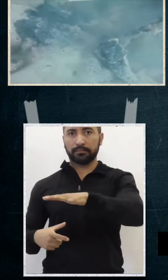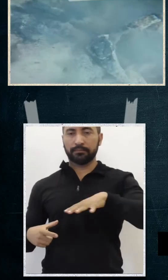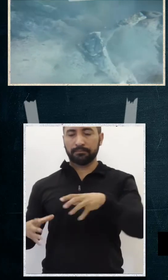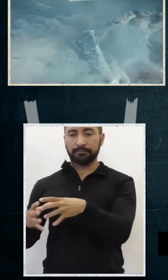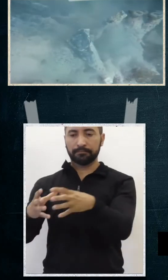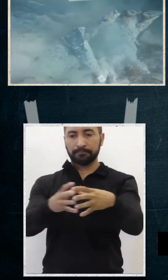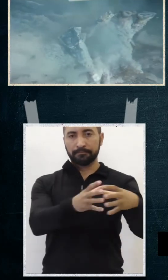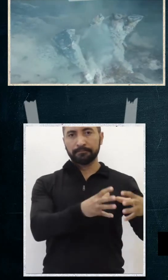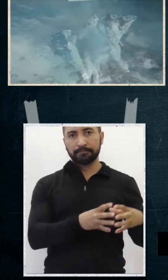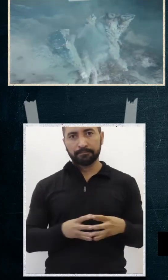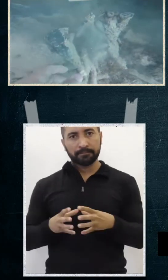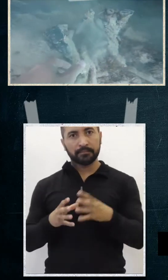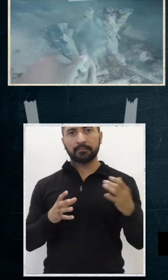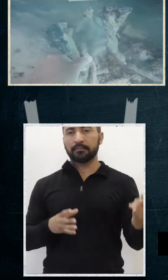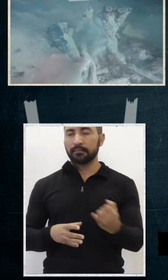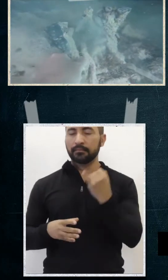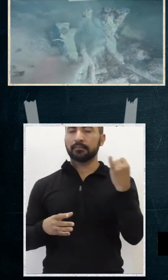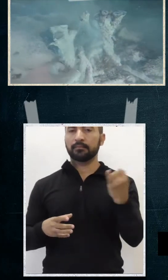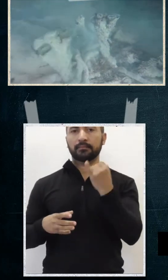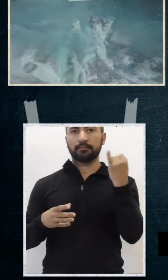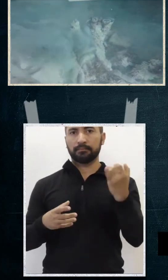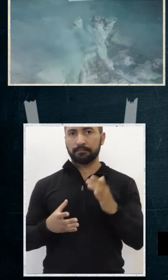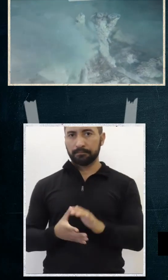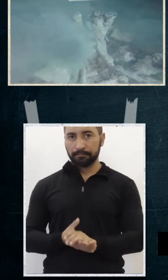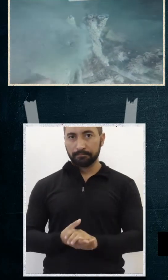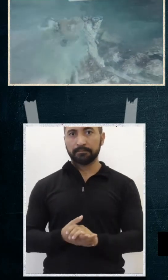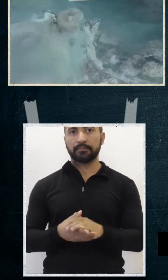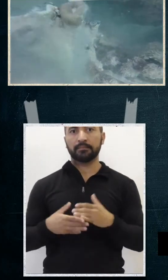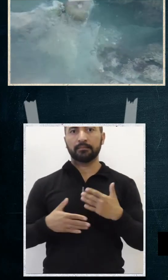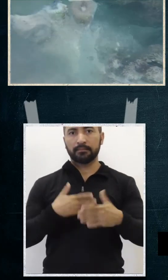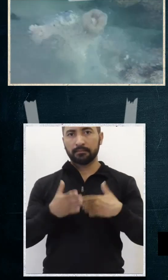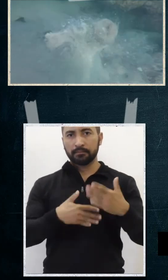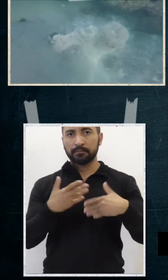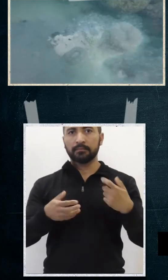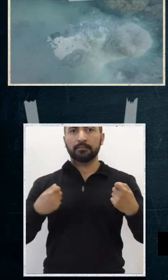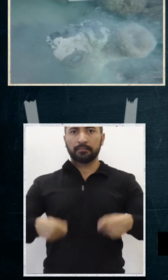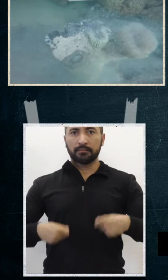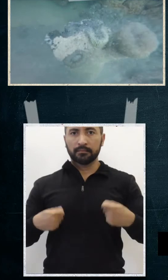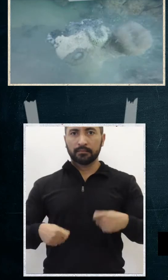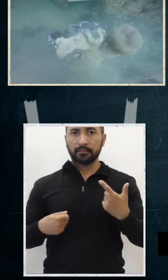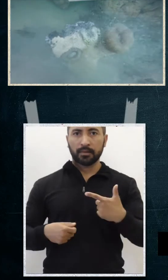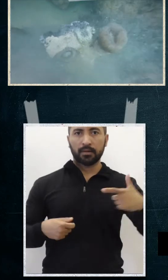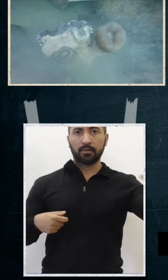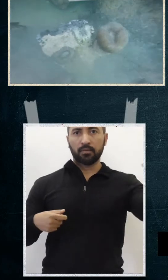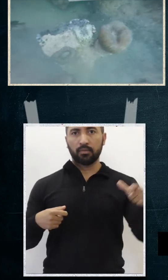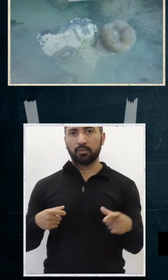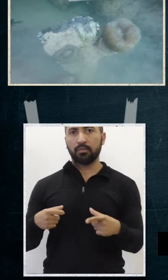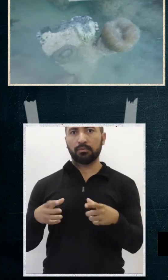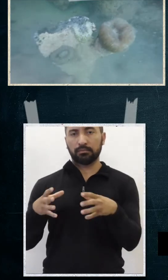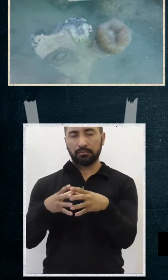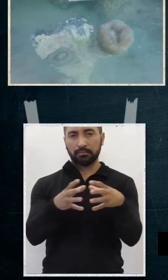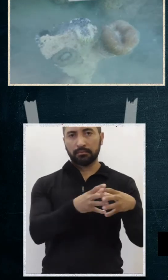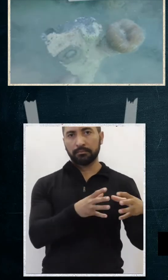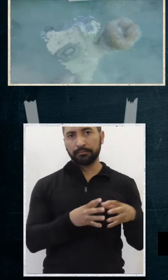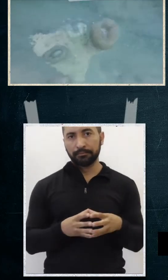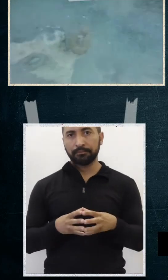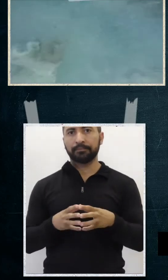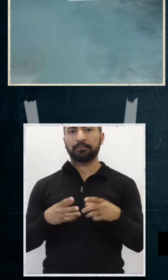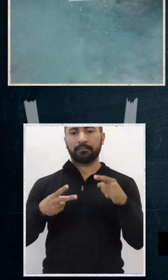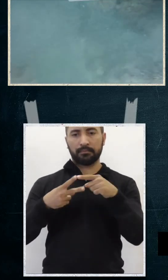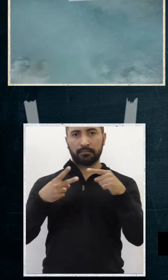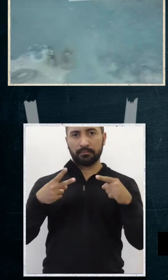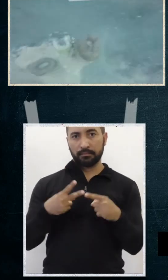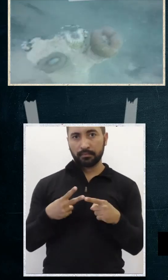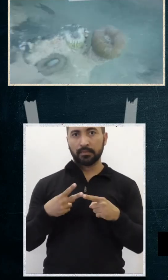áreas onde ela está quase extinta, com populações claramente em declínio, Porto de Galinhas, Serrambí, Areia Vermelha. Nessas